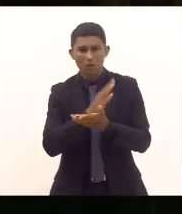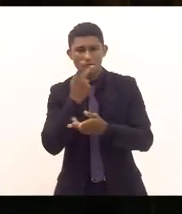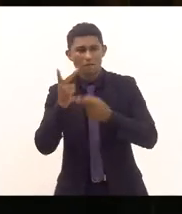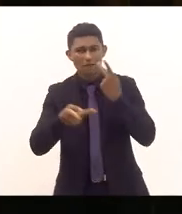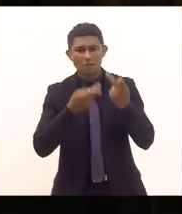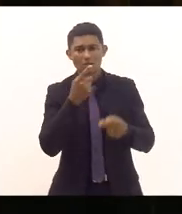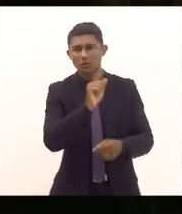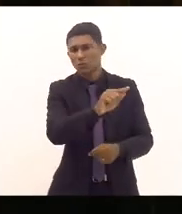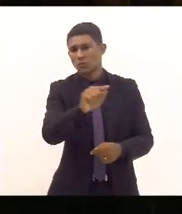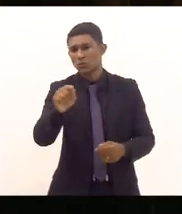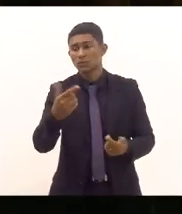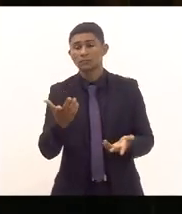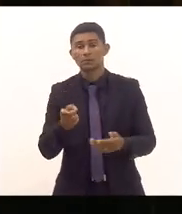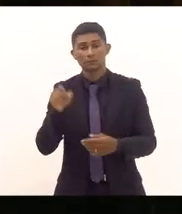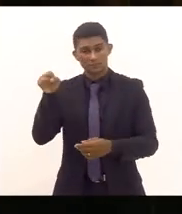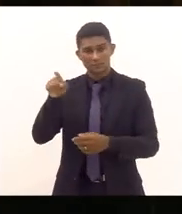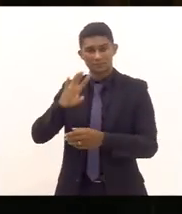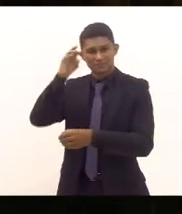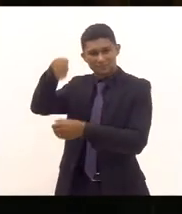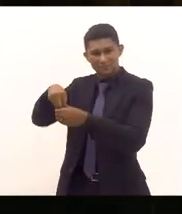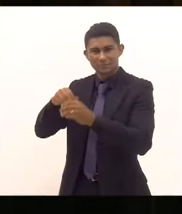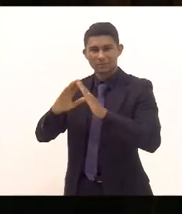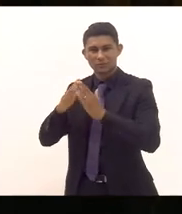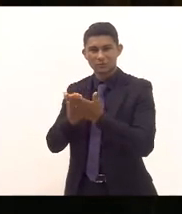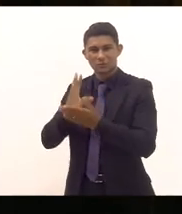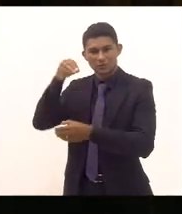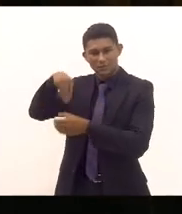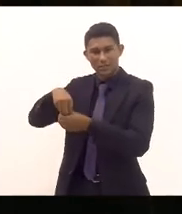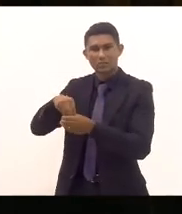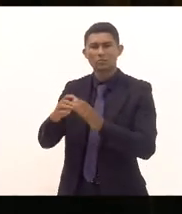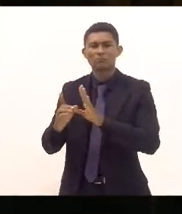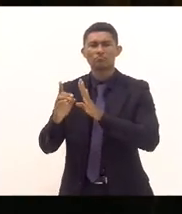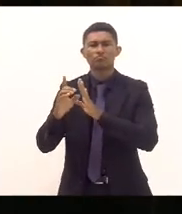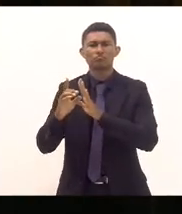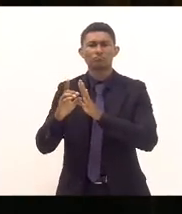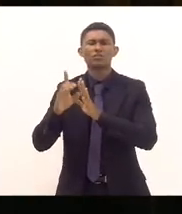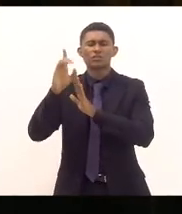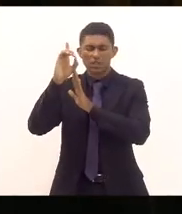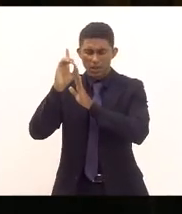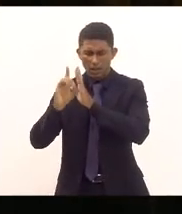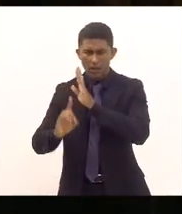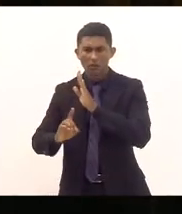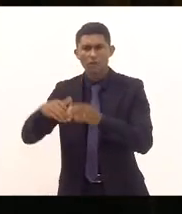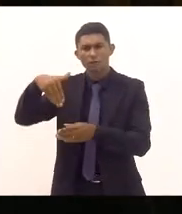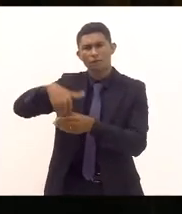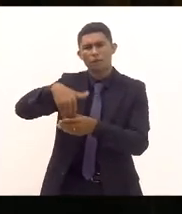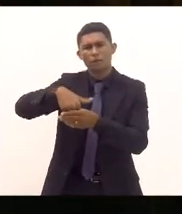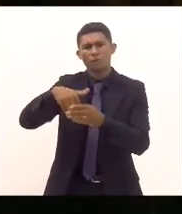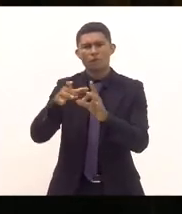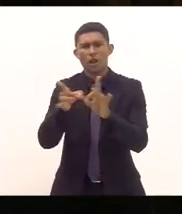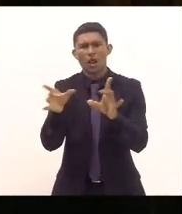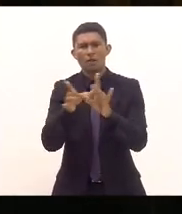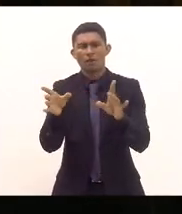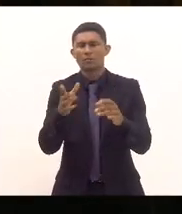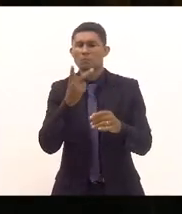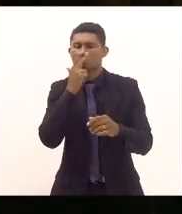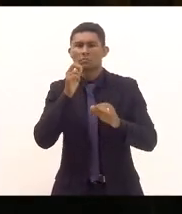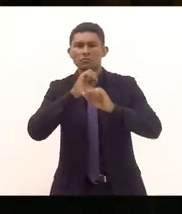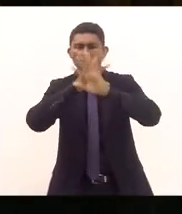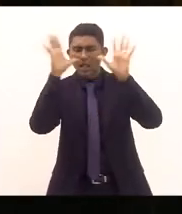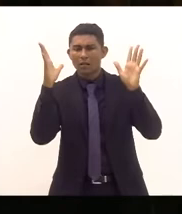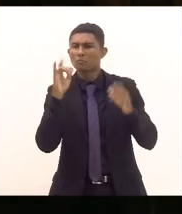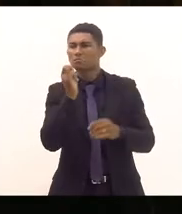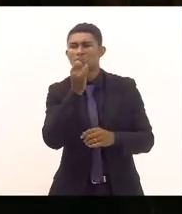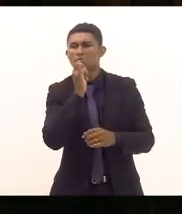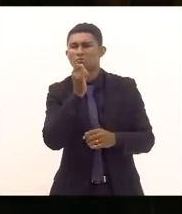afronta ao processo eleitoral a transparência a clareza a decência do processo como por exemplo